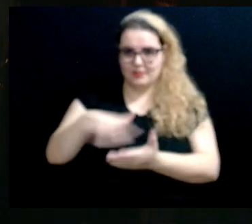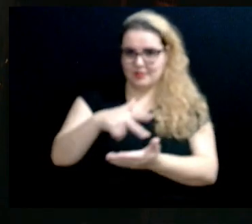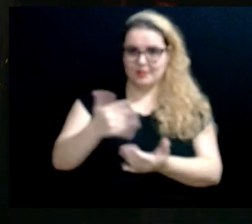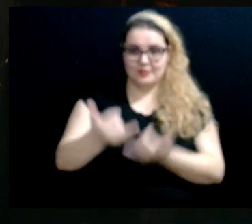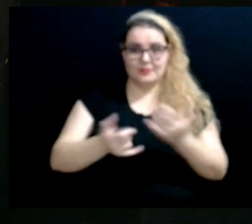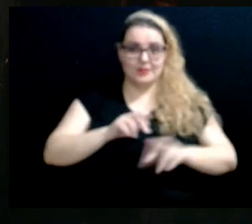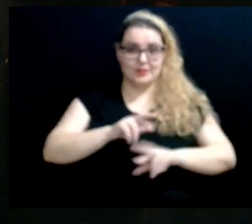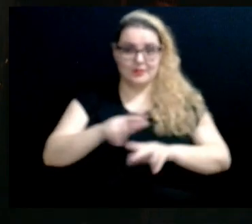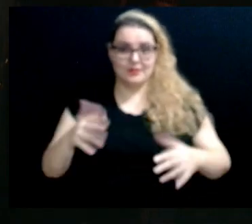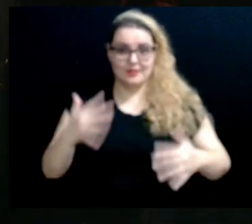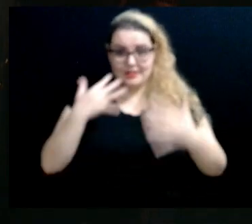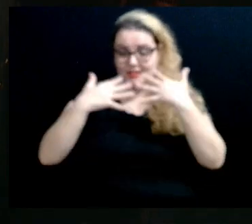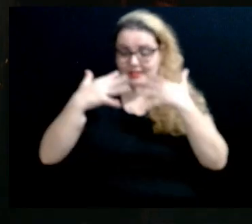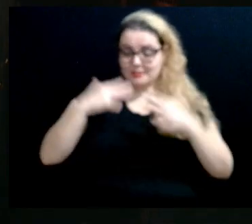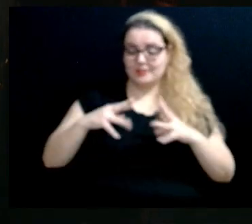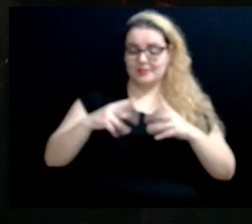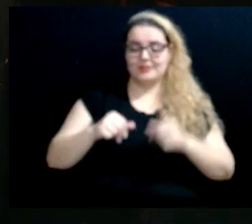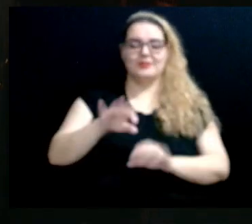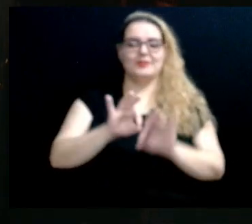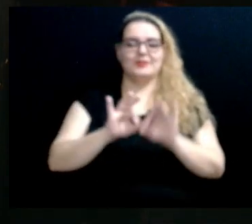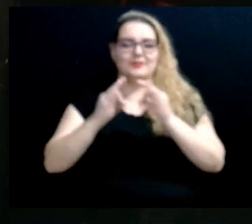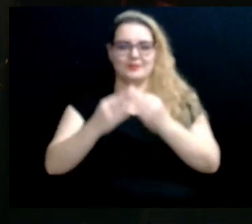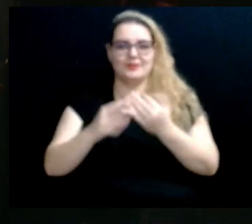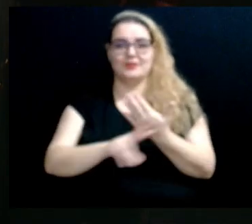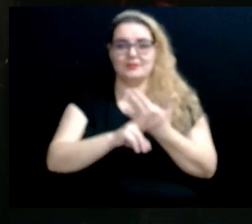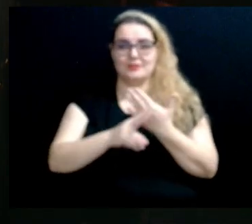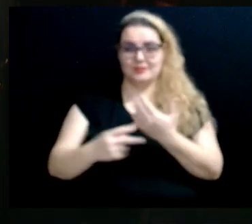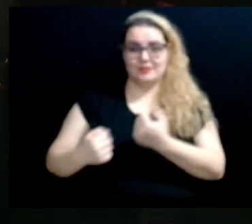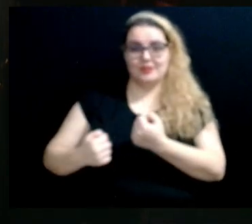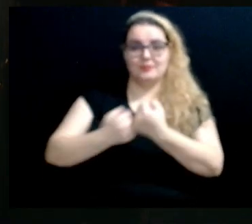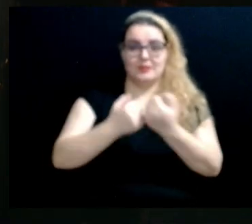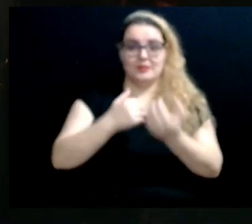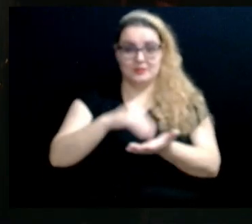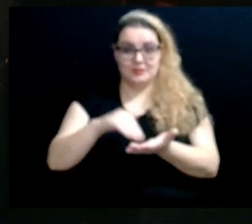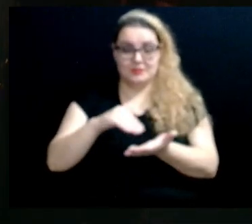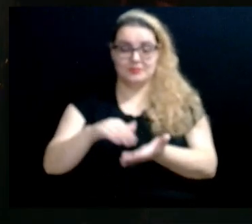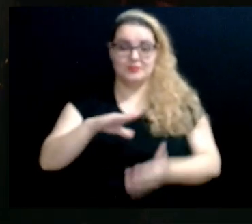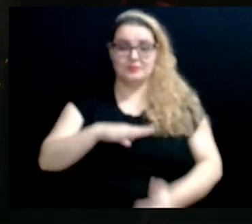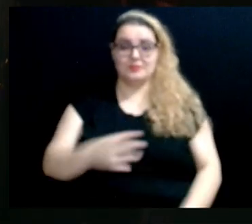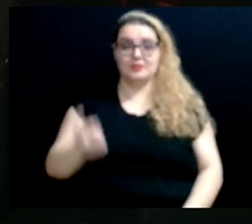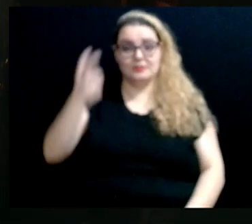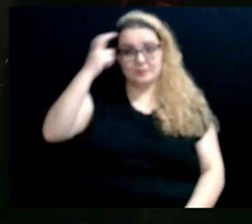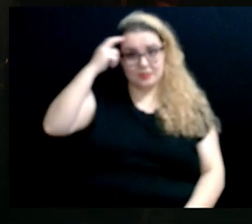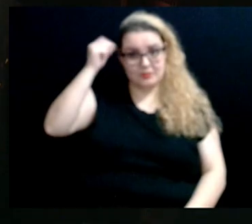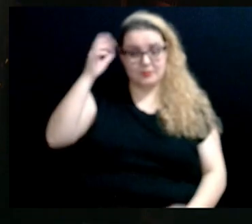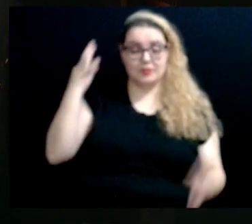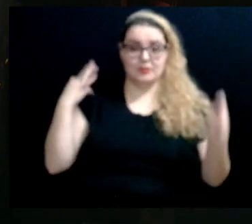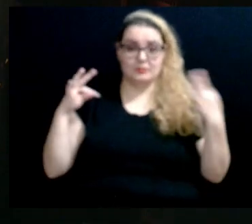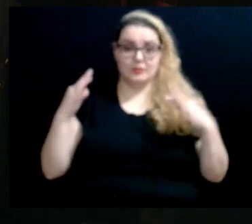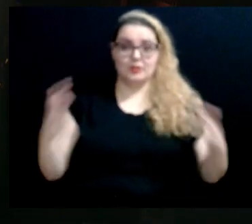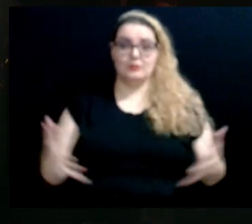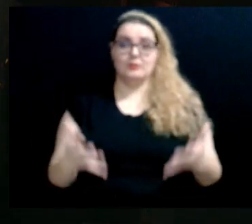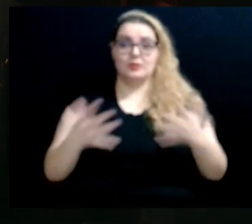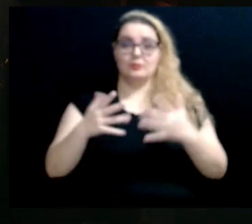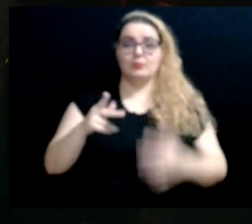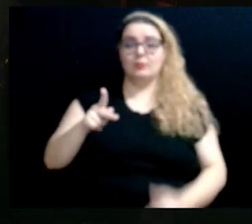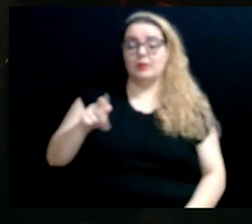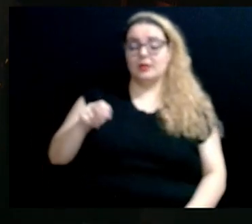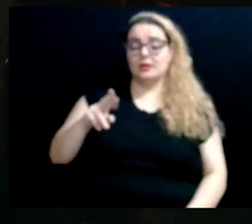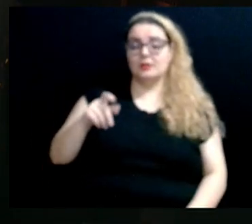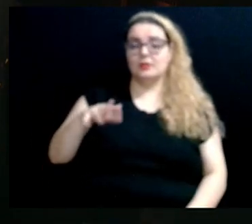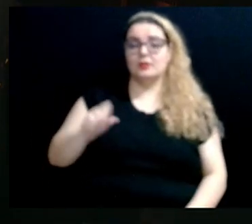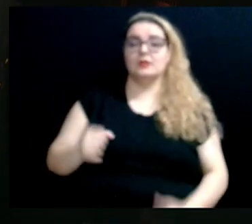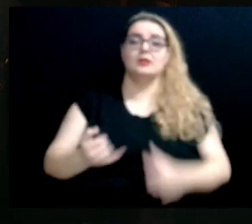para toda a família. Os eventos são apoiados pela Secretaria Municipal de Cultura e Turismo e promovidos por paróquias, entidades e associações